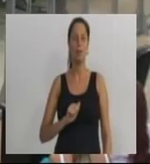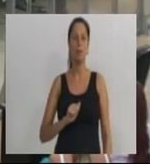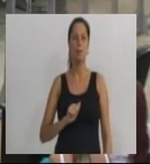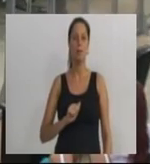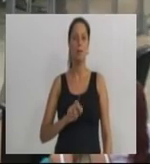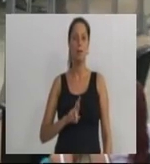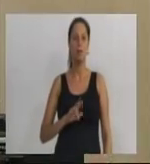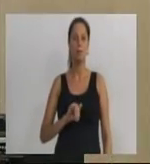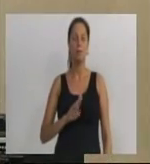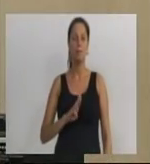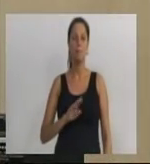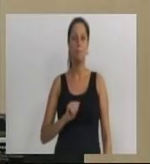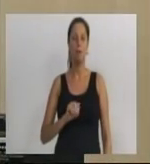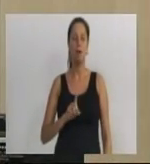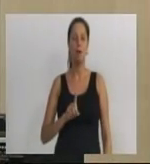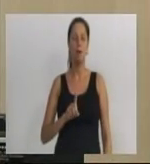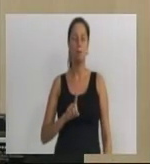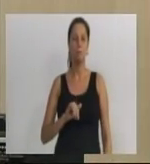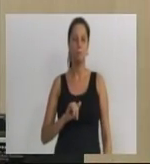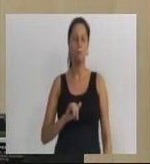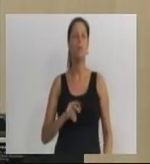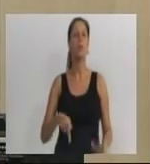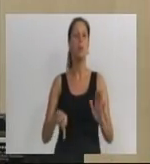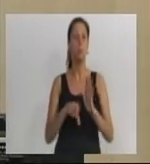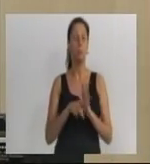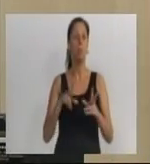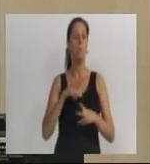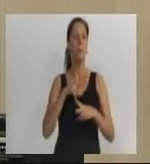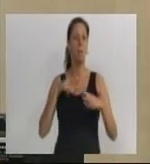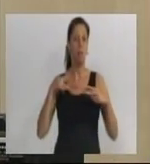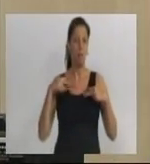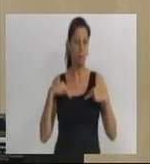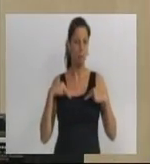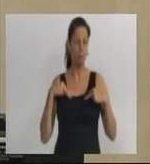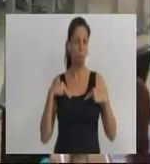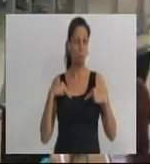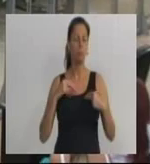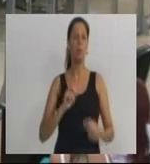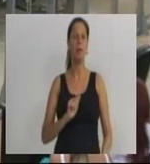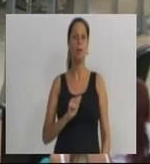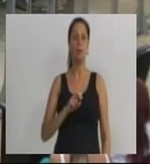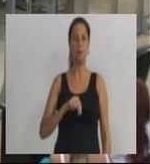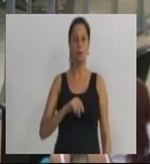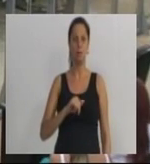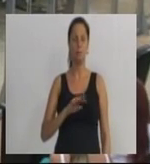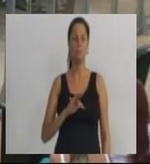Senhores vereadores, é a comenda municipal de mérito Anita Garibaldi. Essa primeira é para a